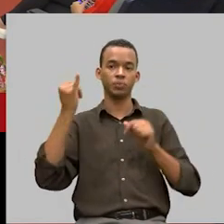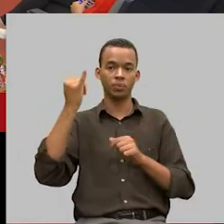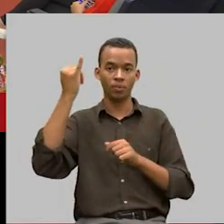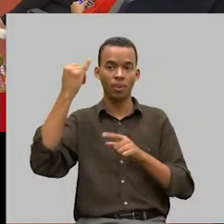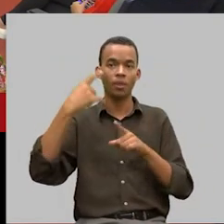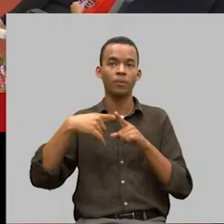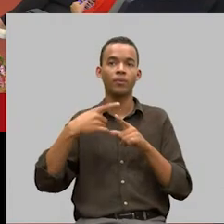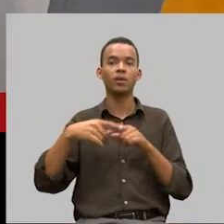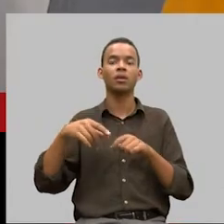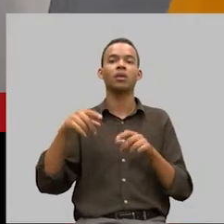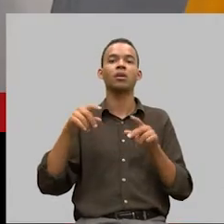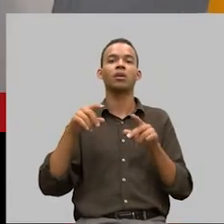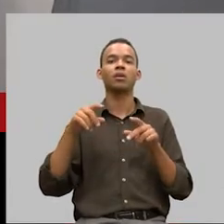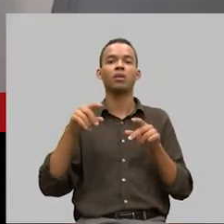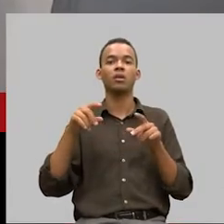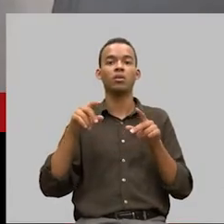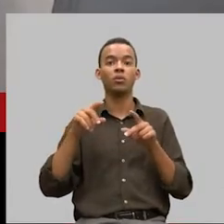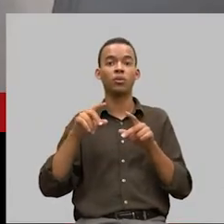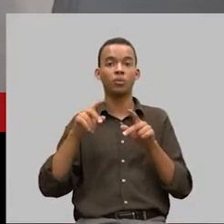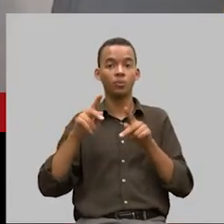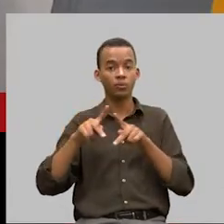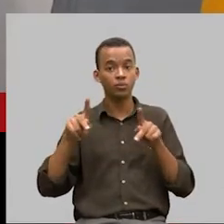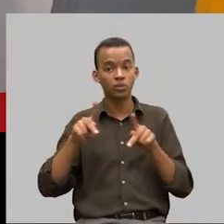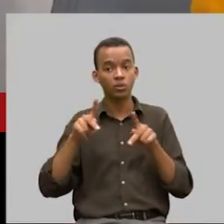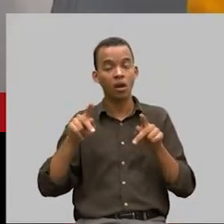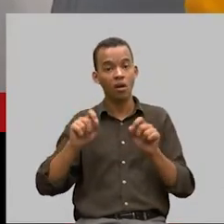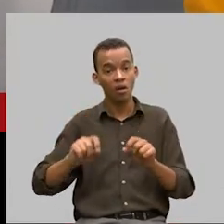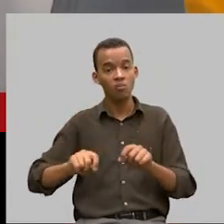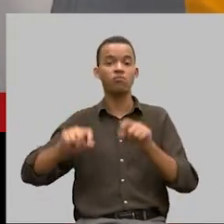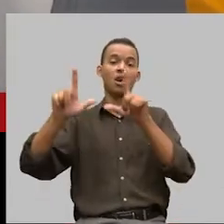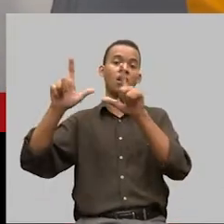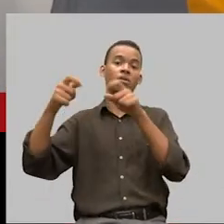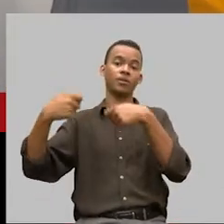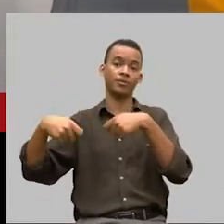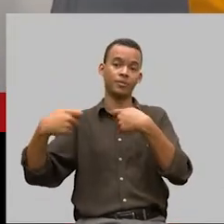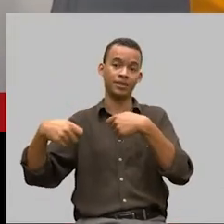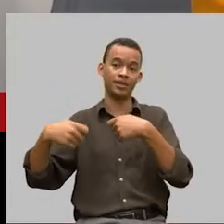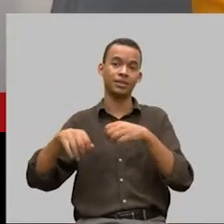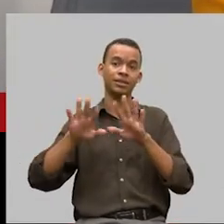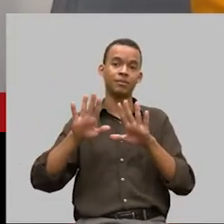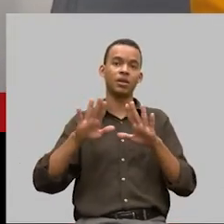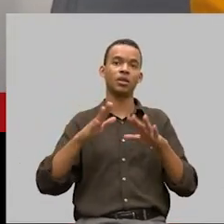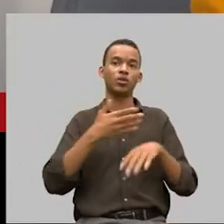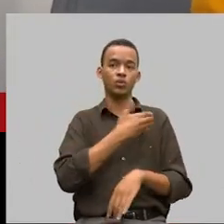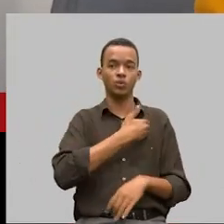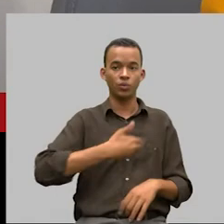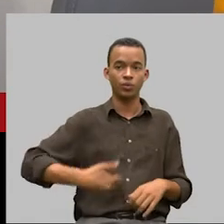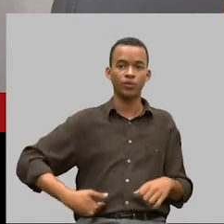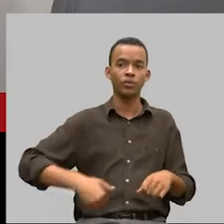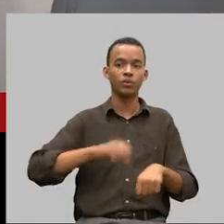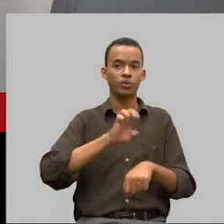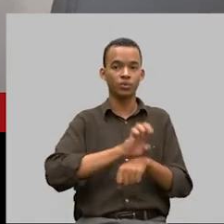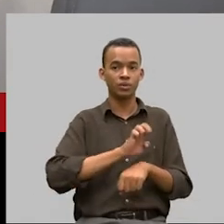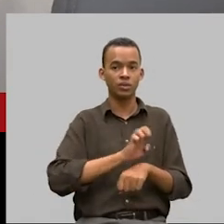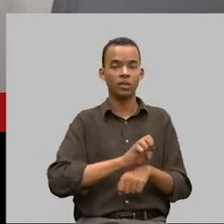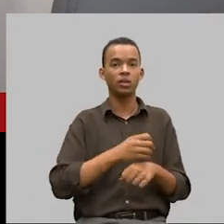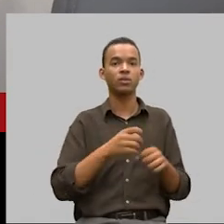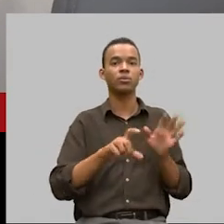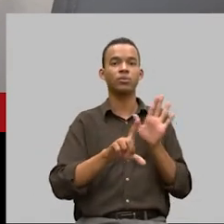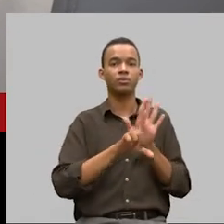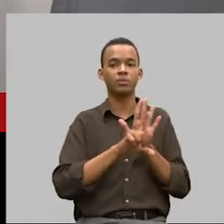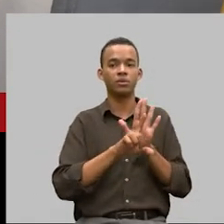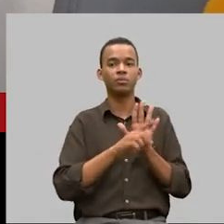educação o governo do estado quer acabar com quase 7.000 cargos na Educação Básica que é o projeto de lei